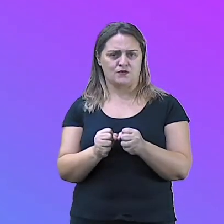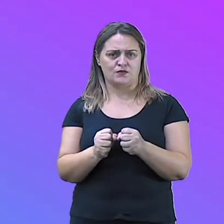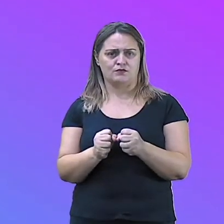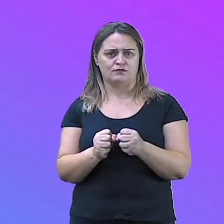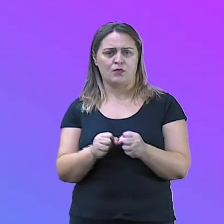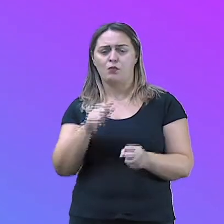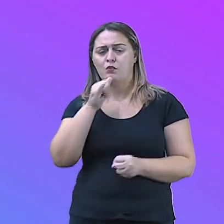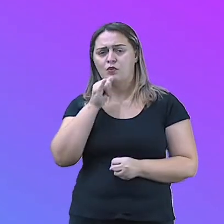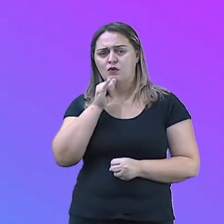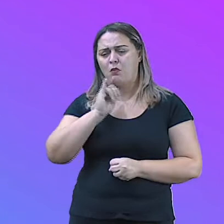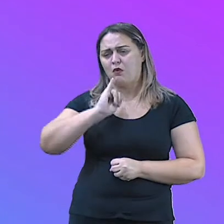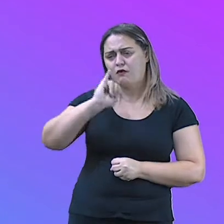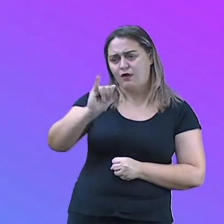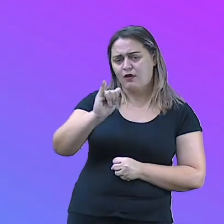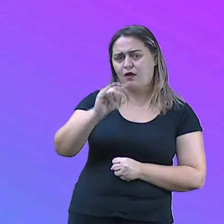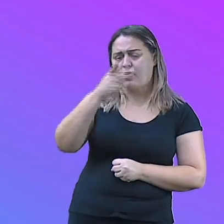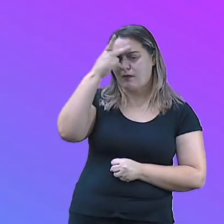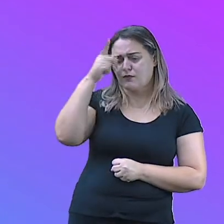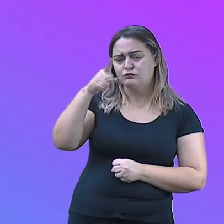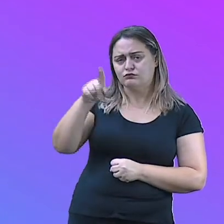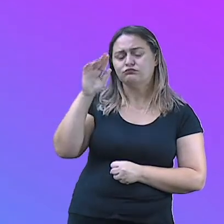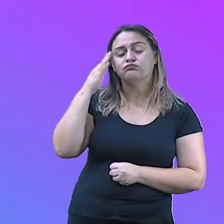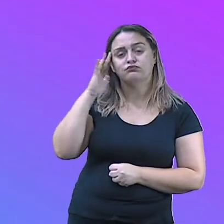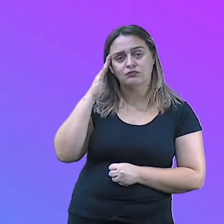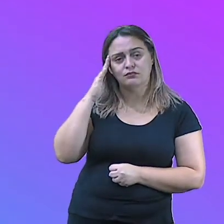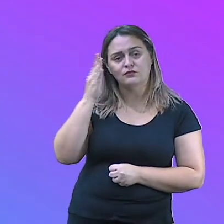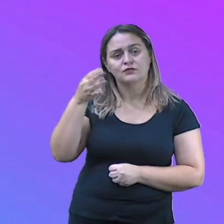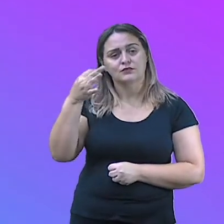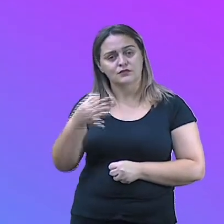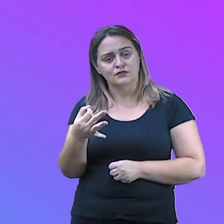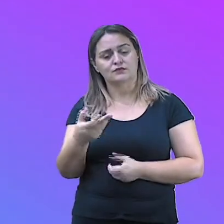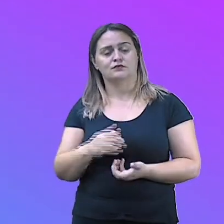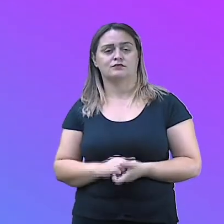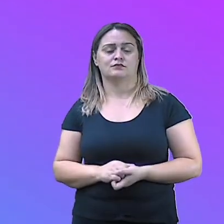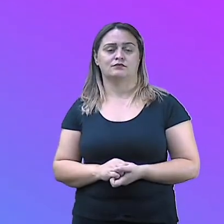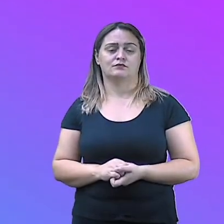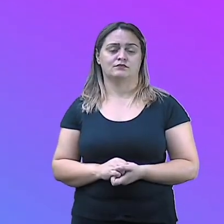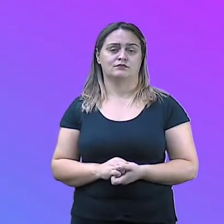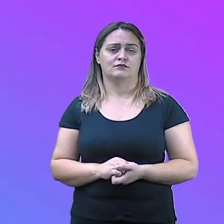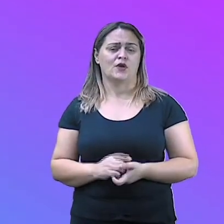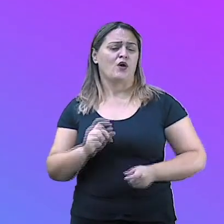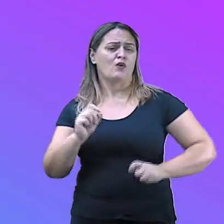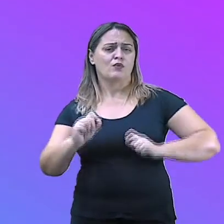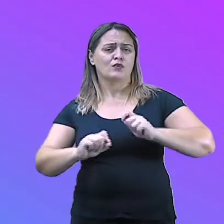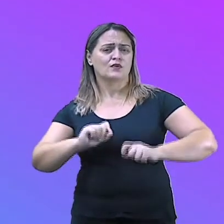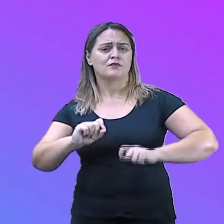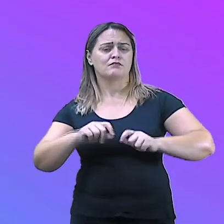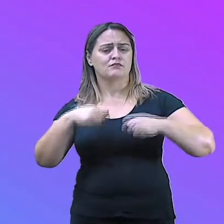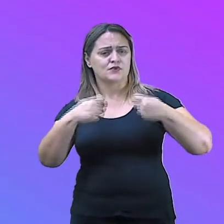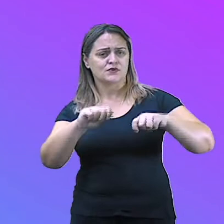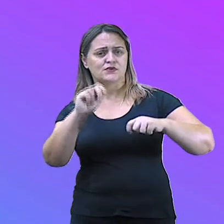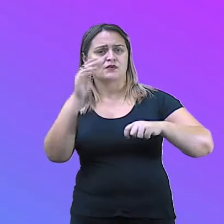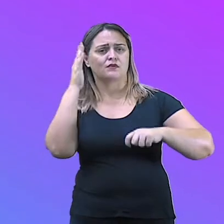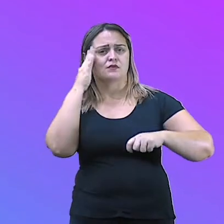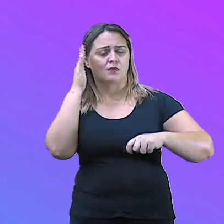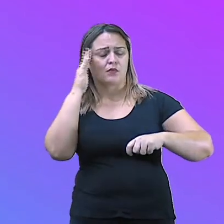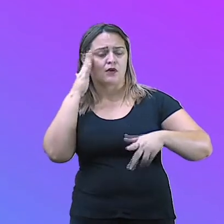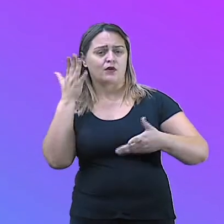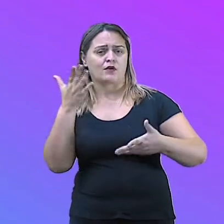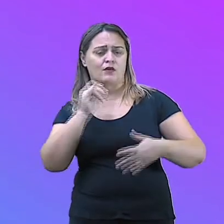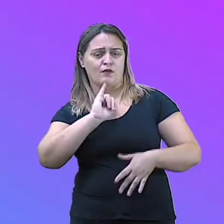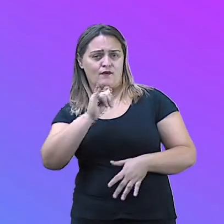para você. A ação é toda já concentrada aí no que você precisa saber. São